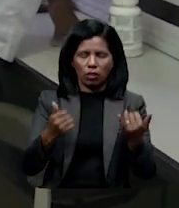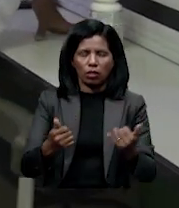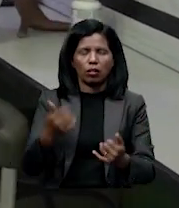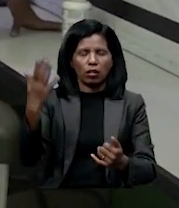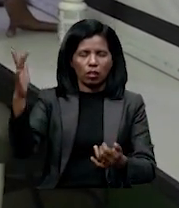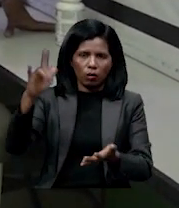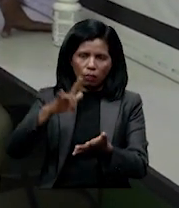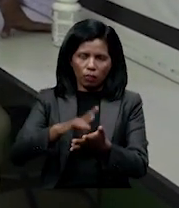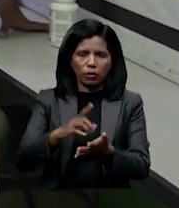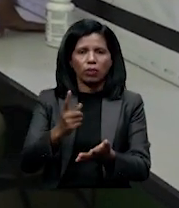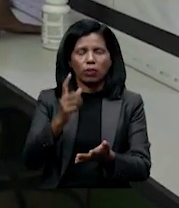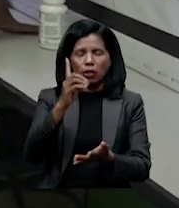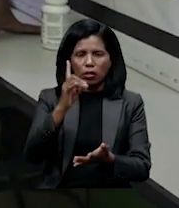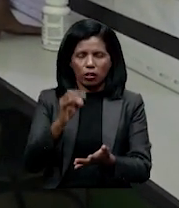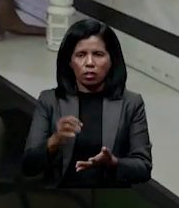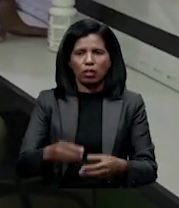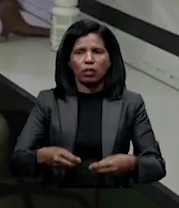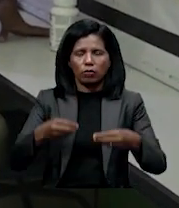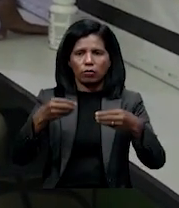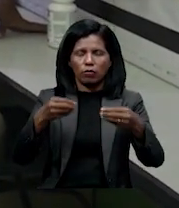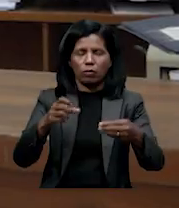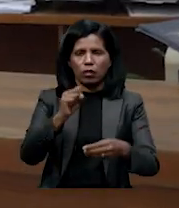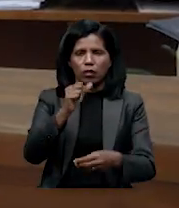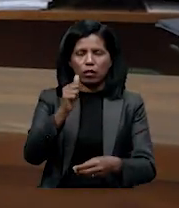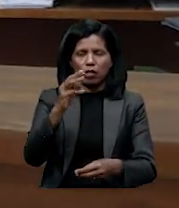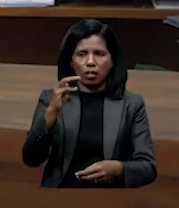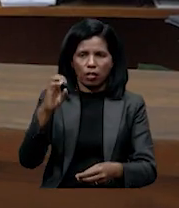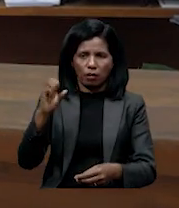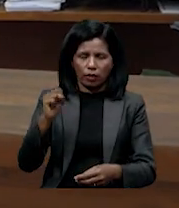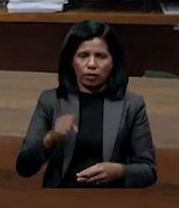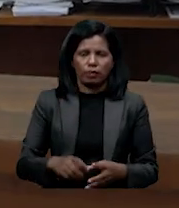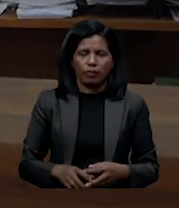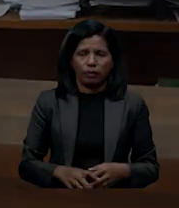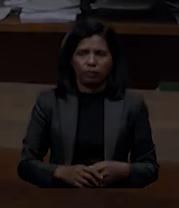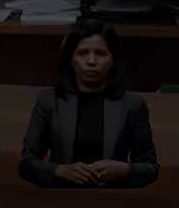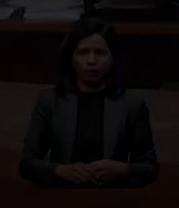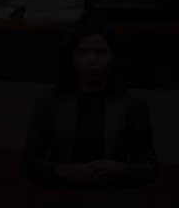Dili no ia tempo barak se entrega ba sames. Efizene Babo, Lamberto da Silva, GMN.